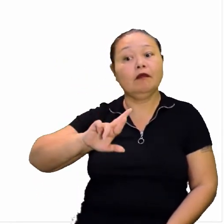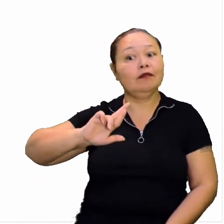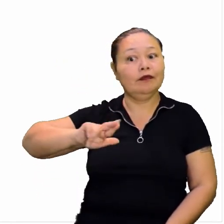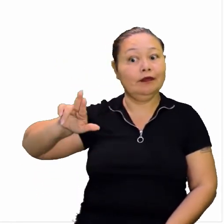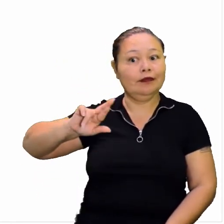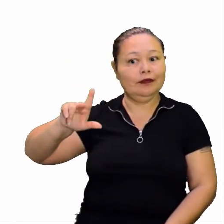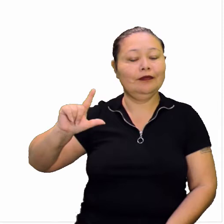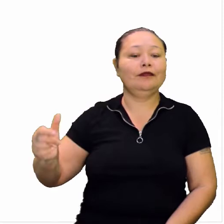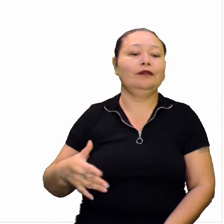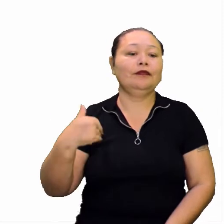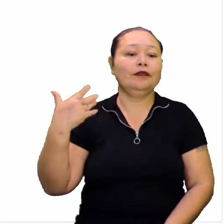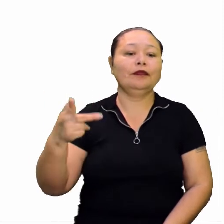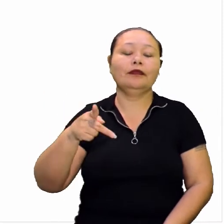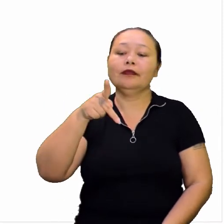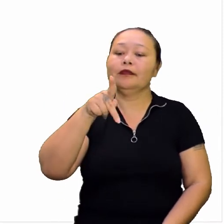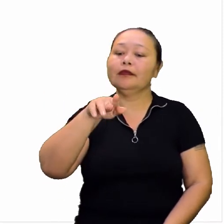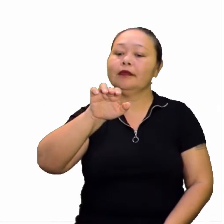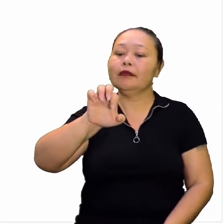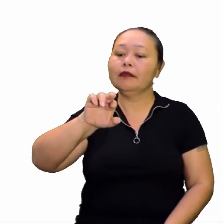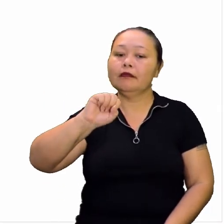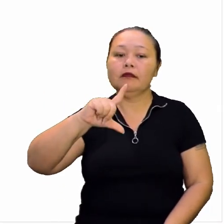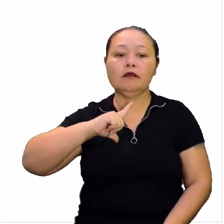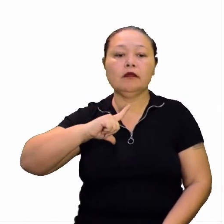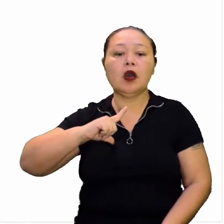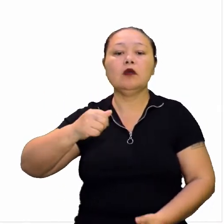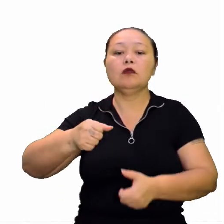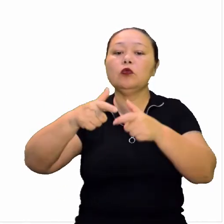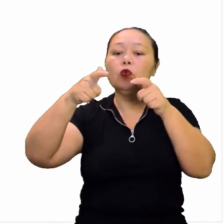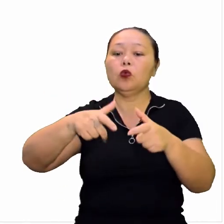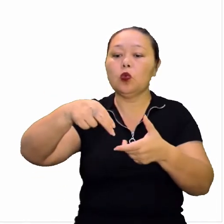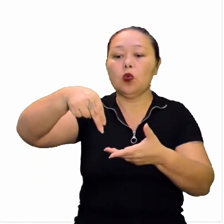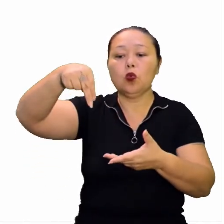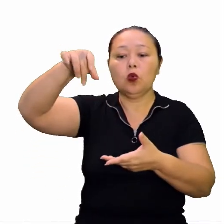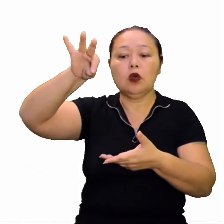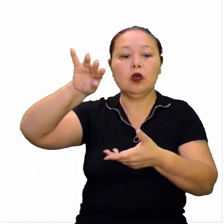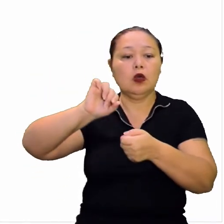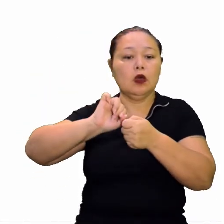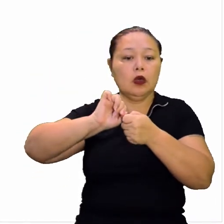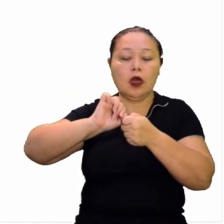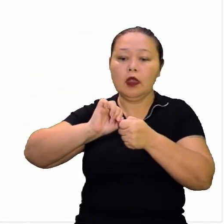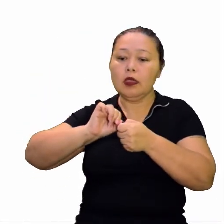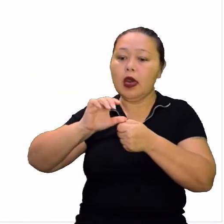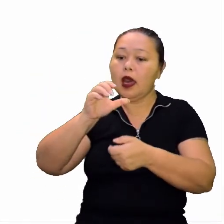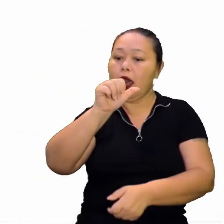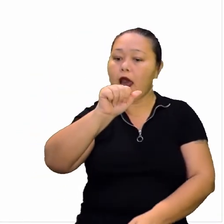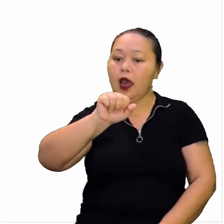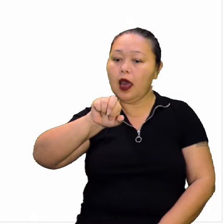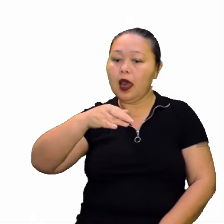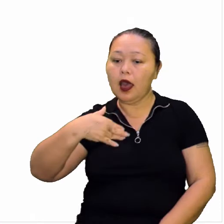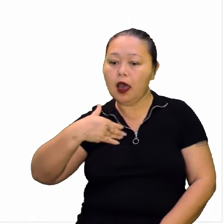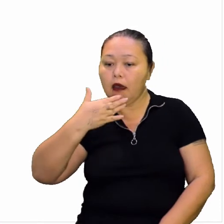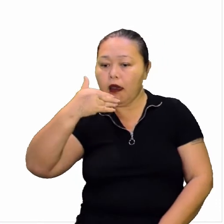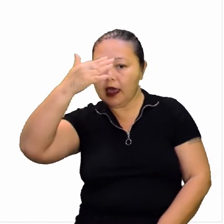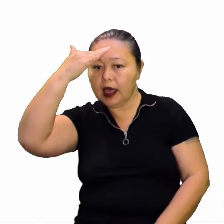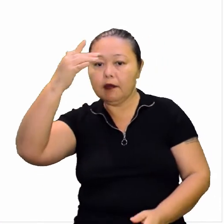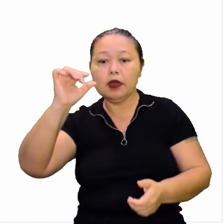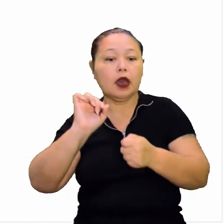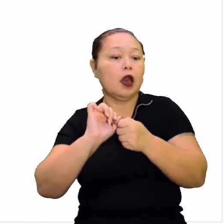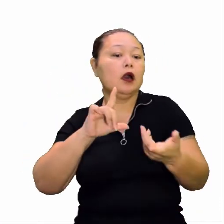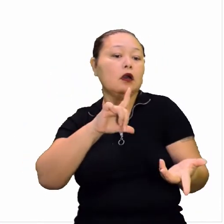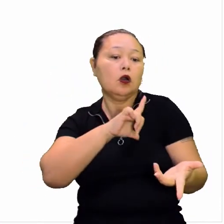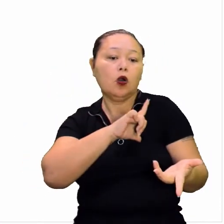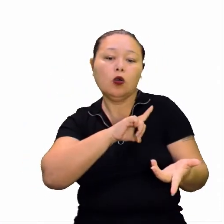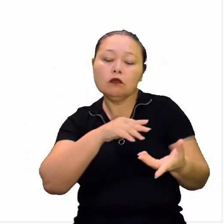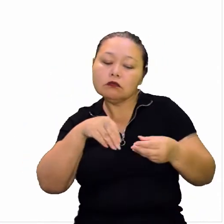diferente. Os persas ocupavam a região nordeste da Península Arábica e também